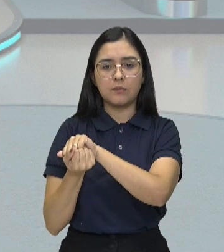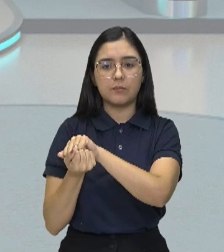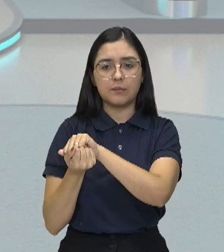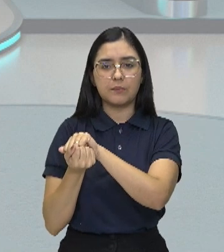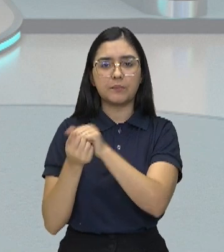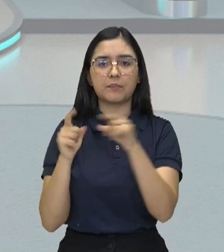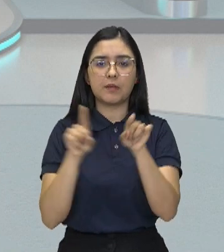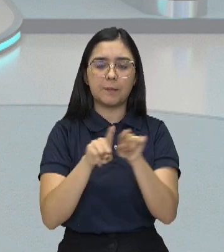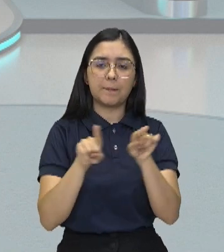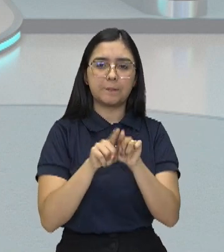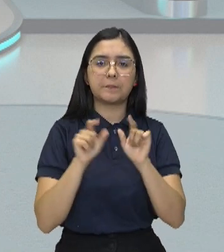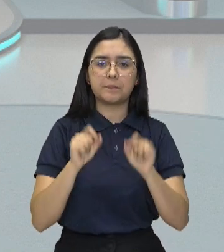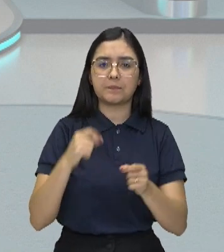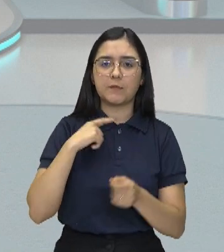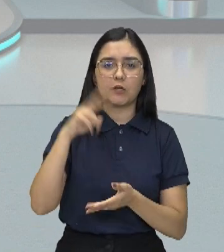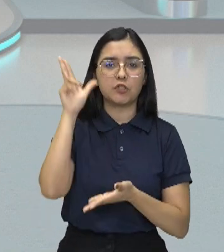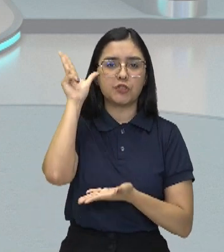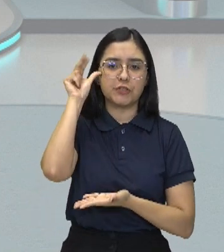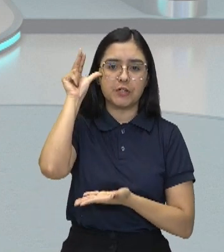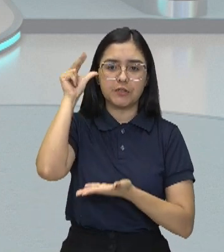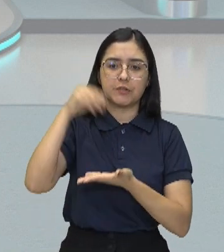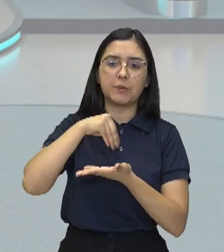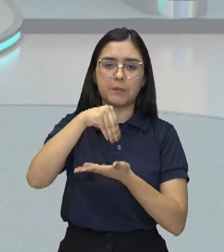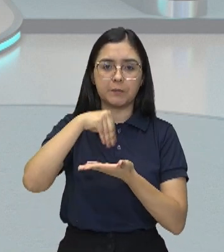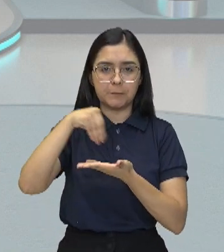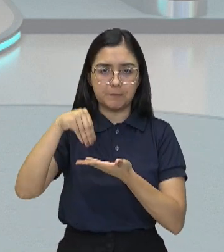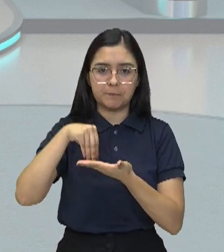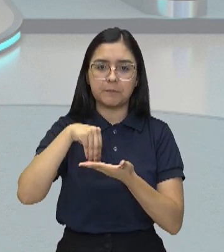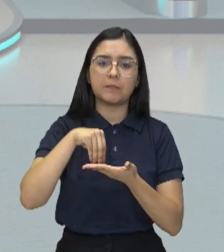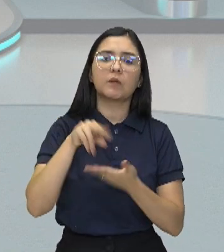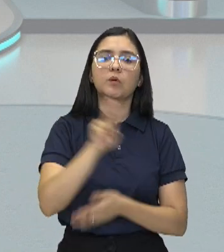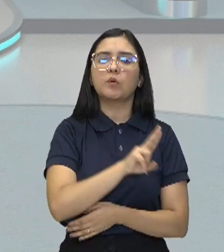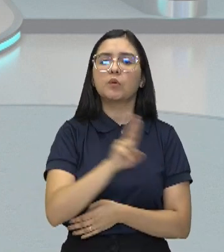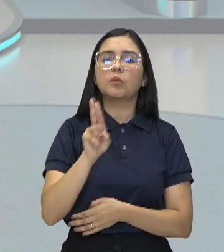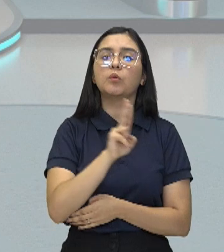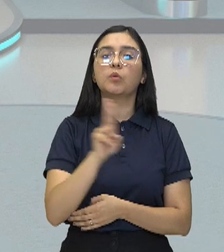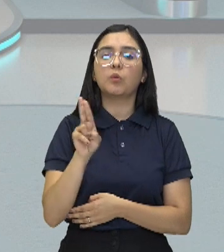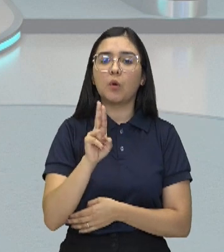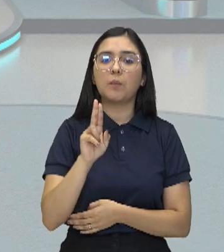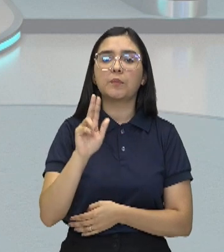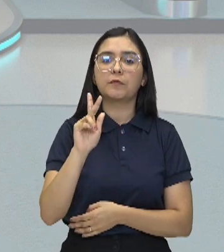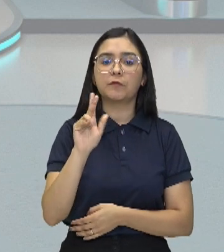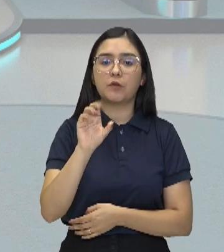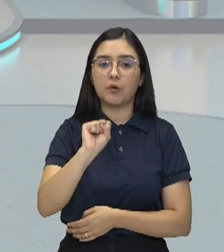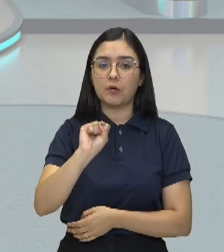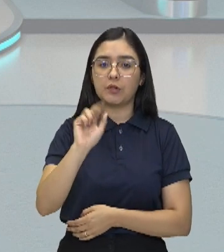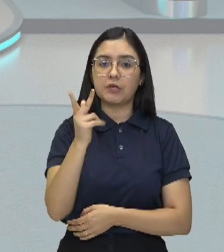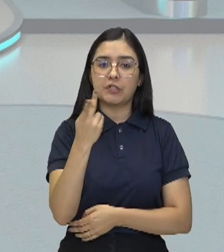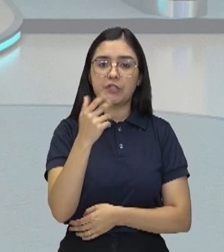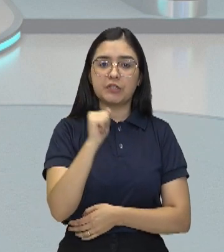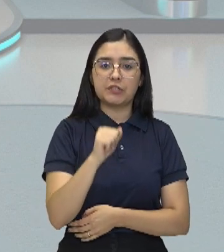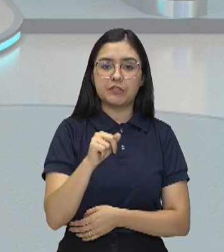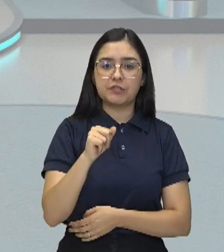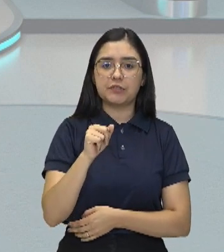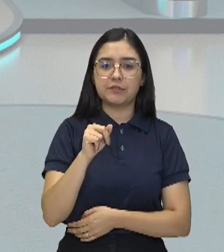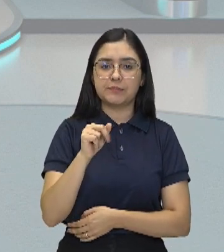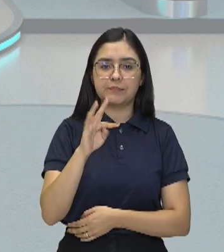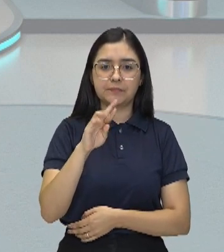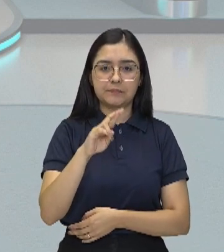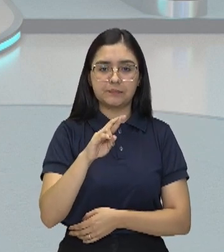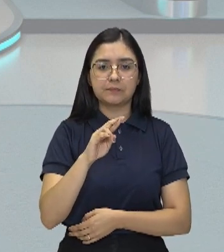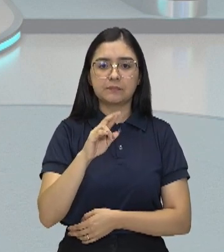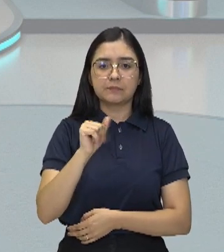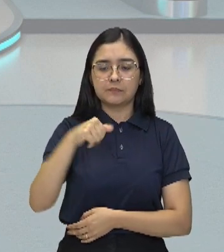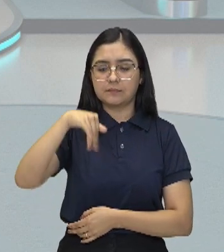esse jogo de tabuleiro do chaturanga, deram uma outra denominação muito parecida, né, Shatranj. E